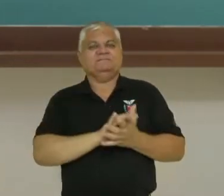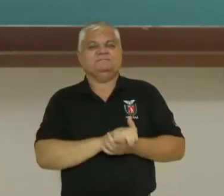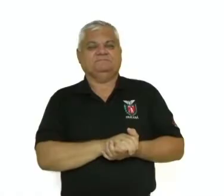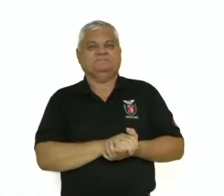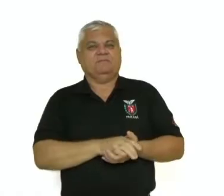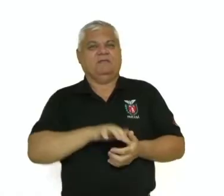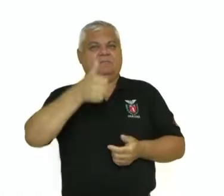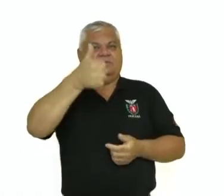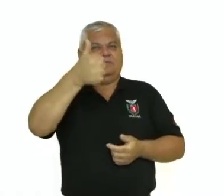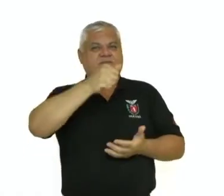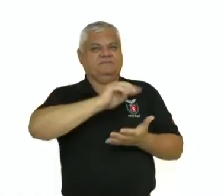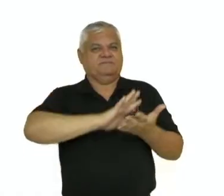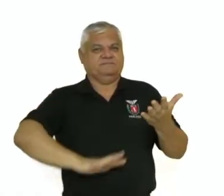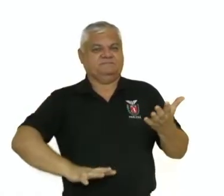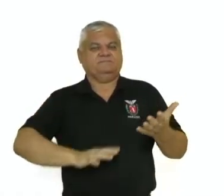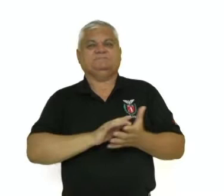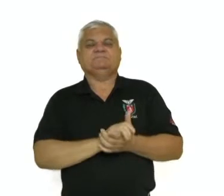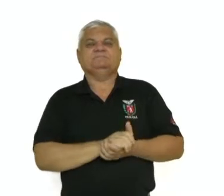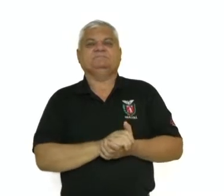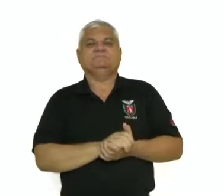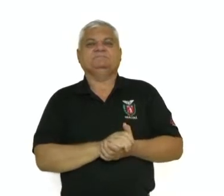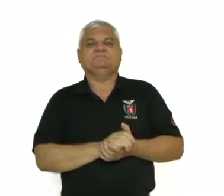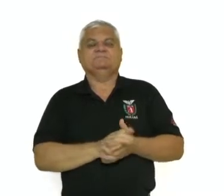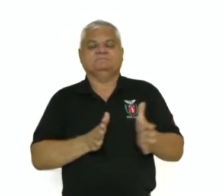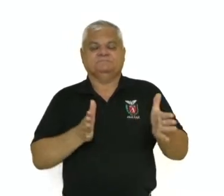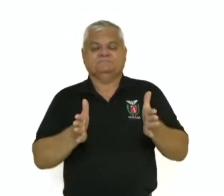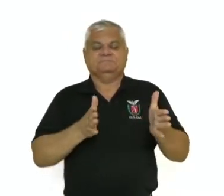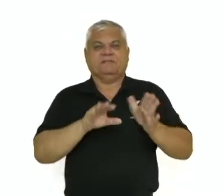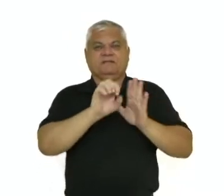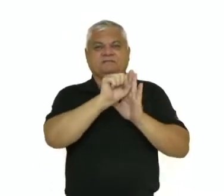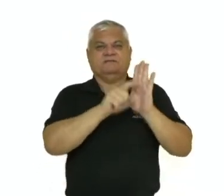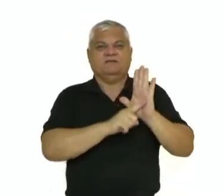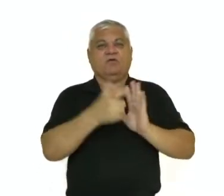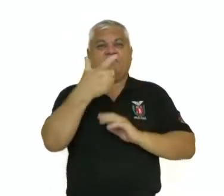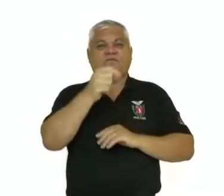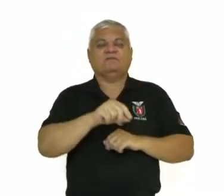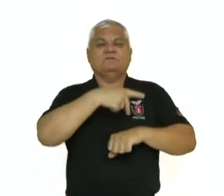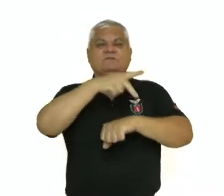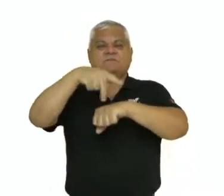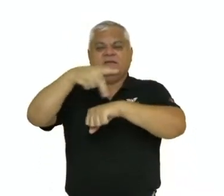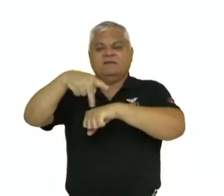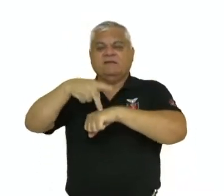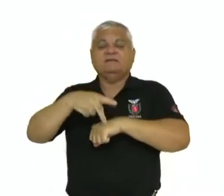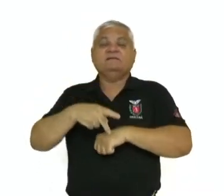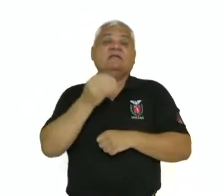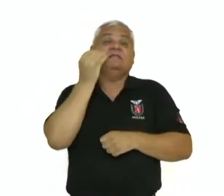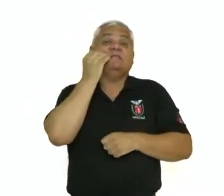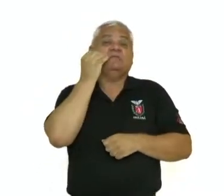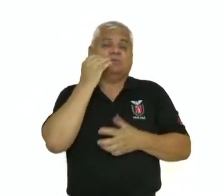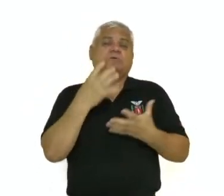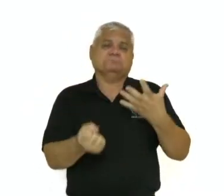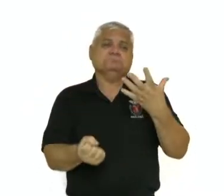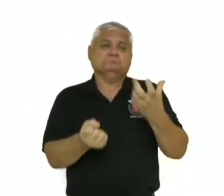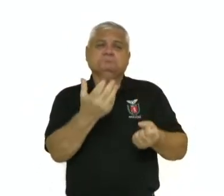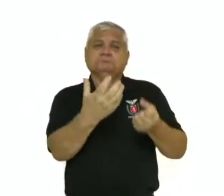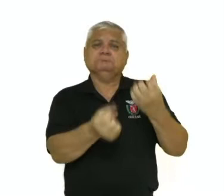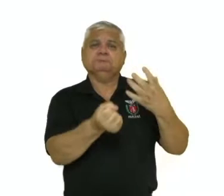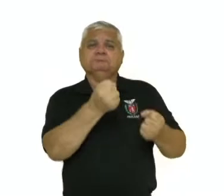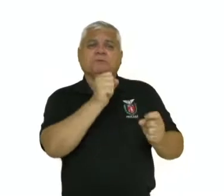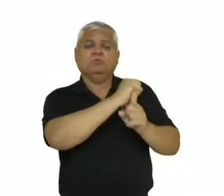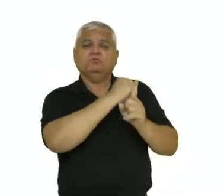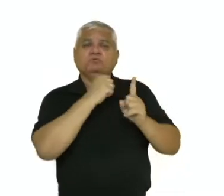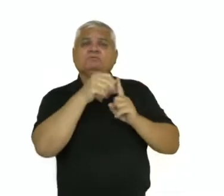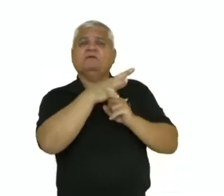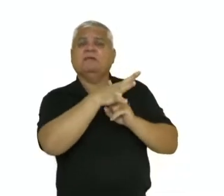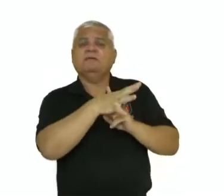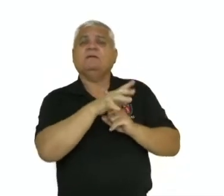Vamos para uma primeira atividade. Durante o século XX, os países tentaram aderir, ao modelo socialista